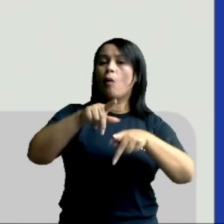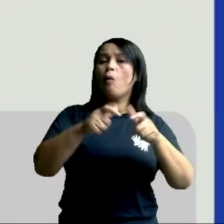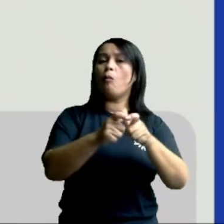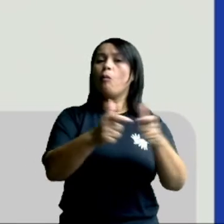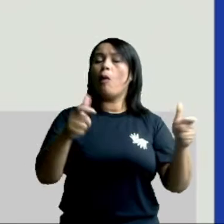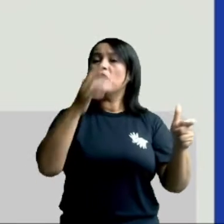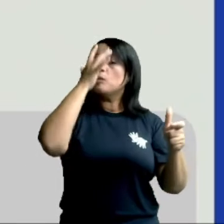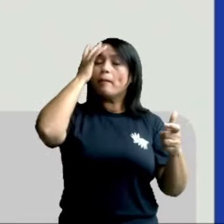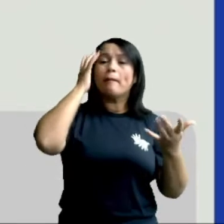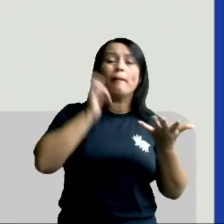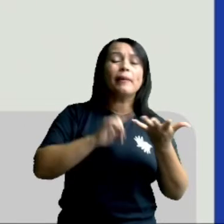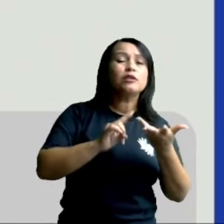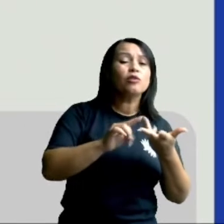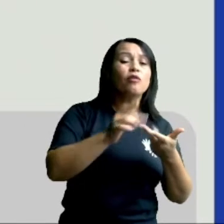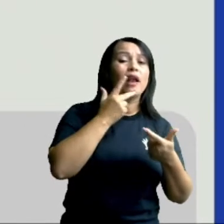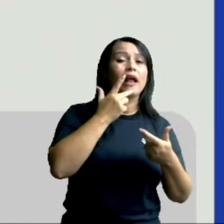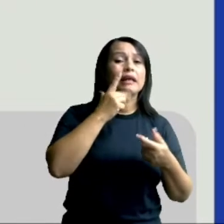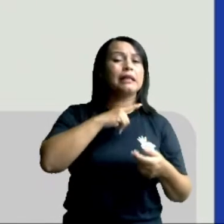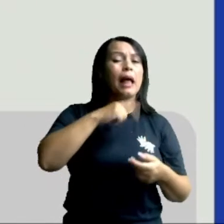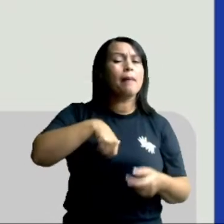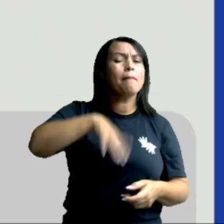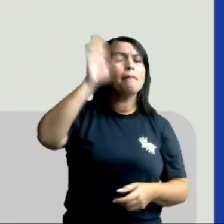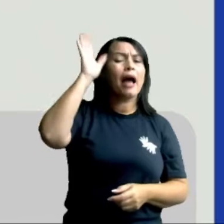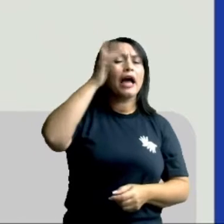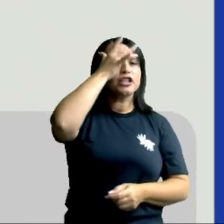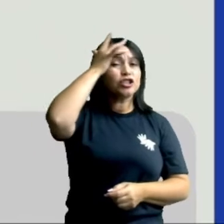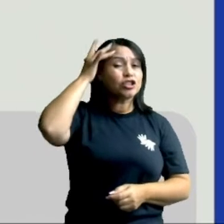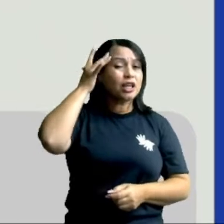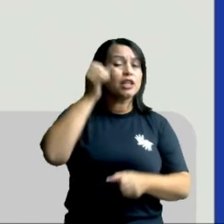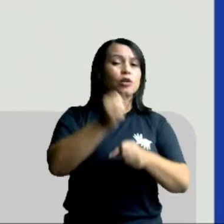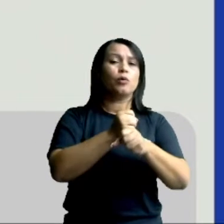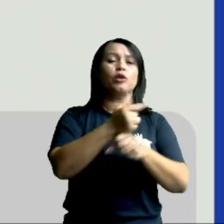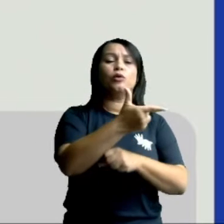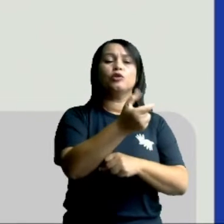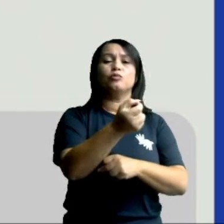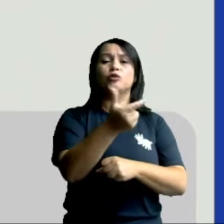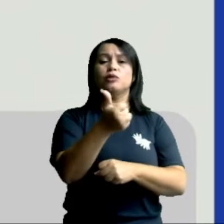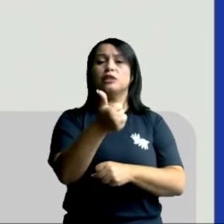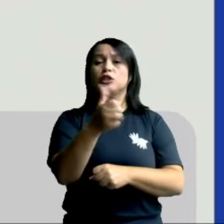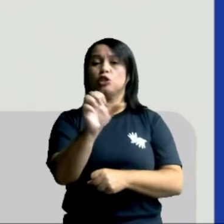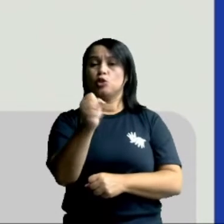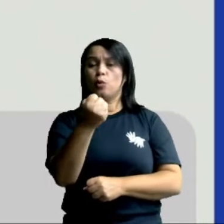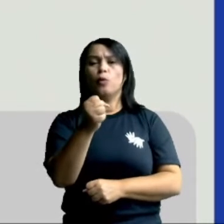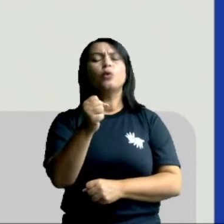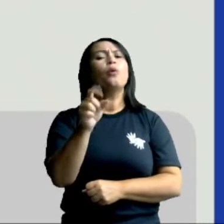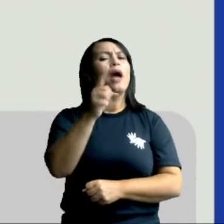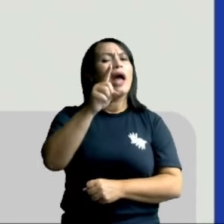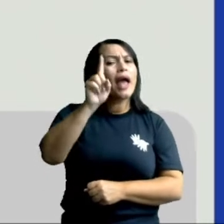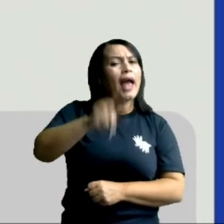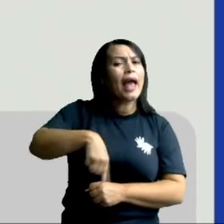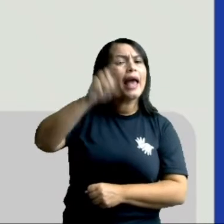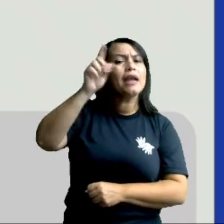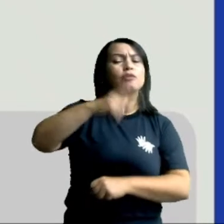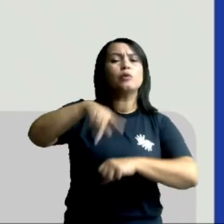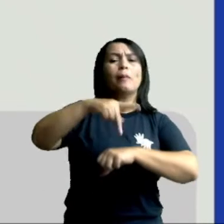2018. Se eu estou dizendo que eles são os mais populosos em 2018, eu estou dizendo que eles todos têm acima de